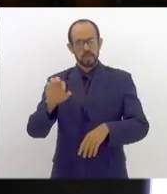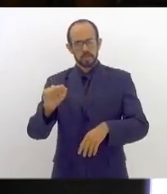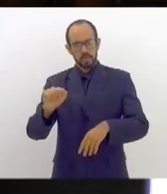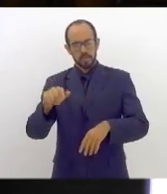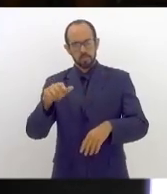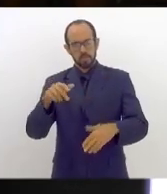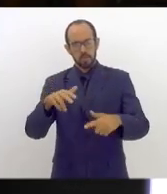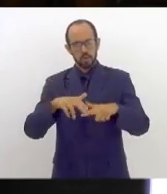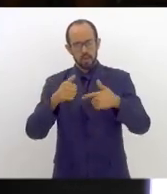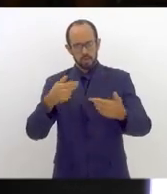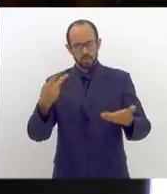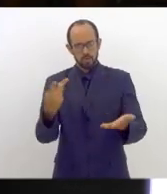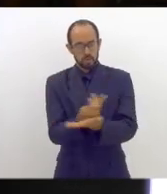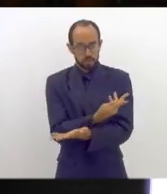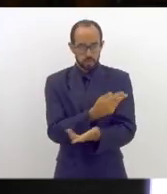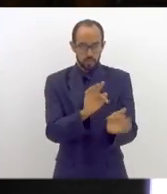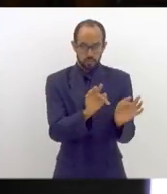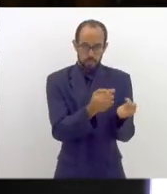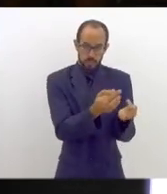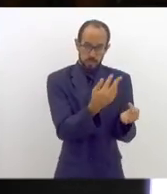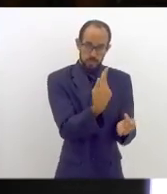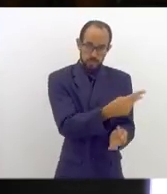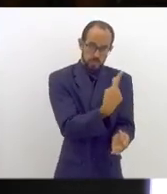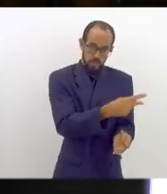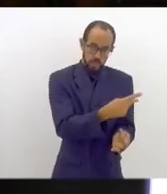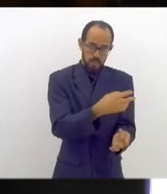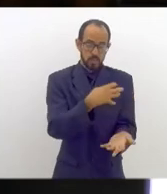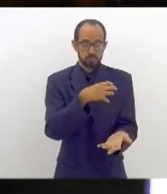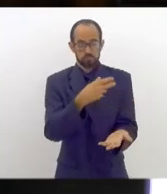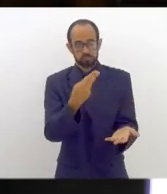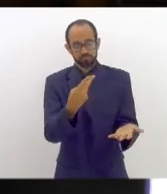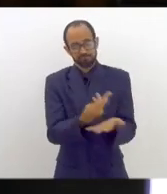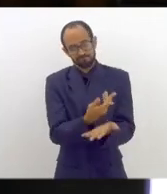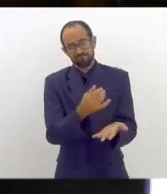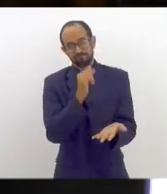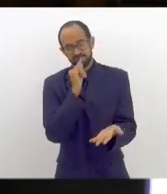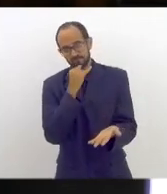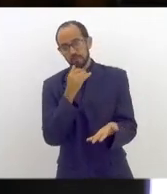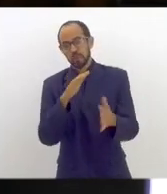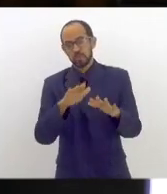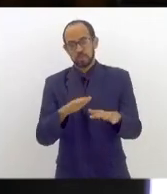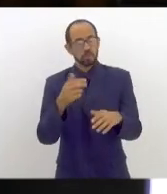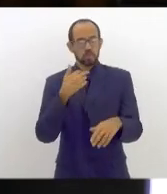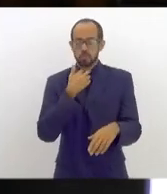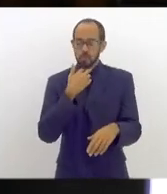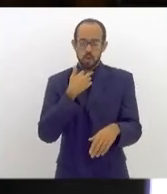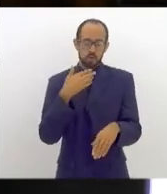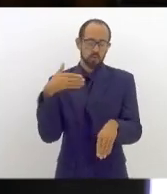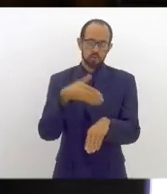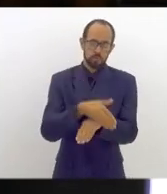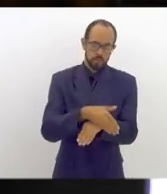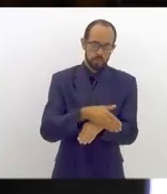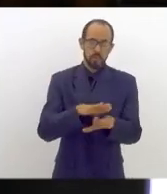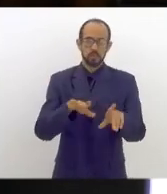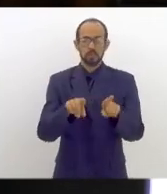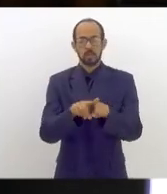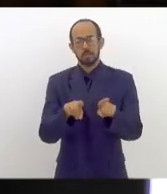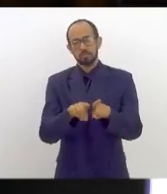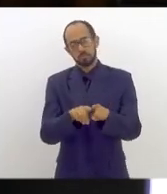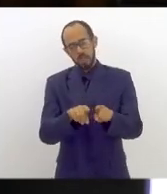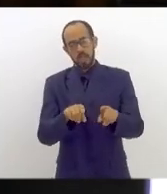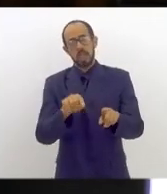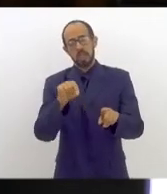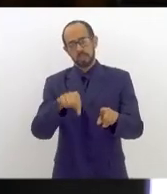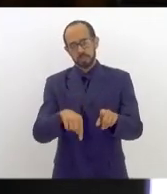de acontecimento de óbito na família uma situação triste e ela não pode comparecer por conta disso deixar